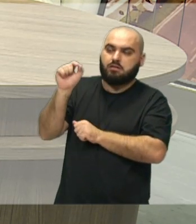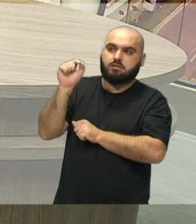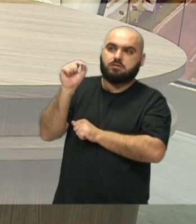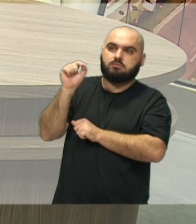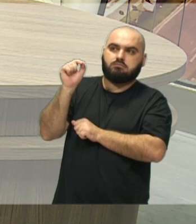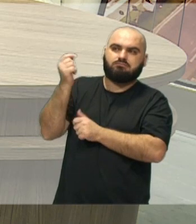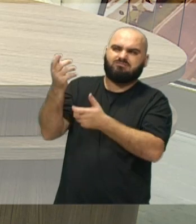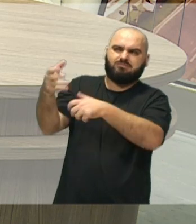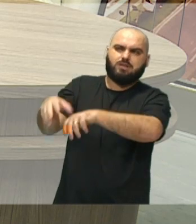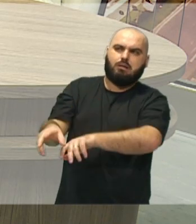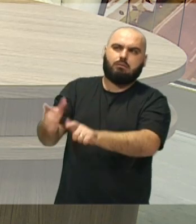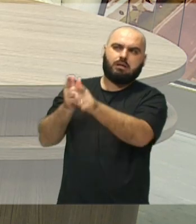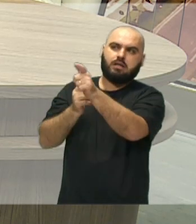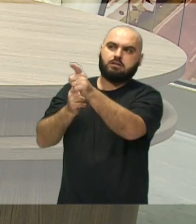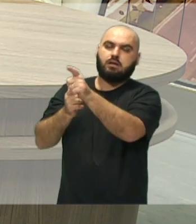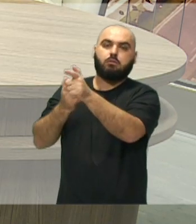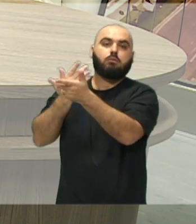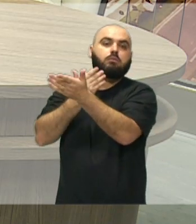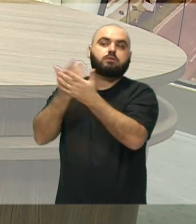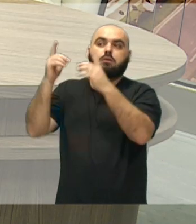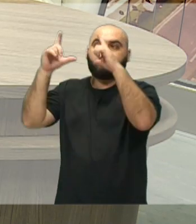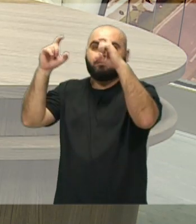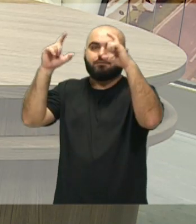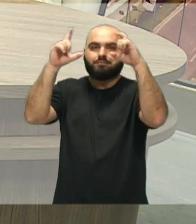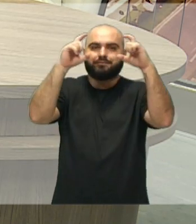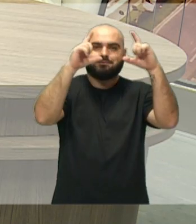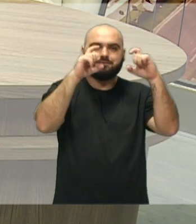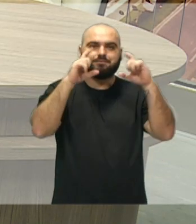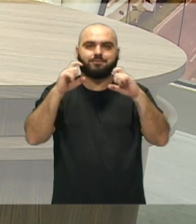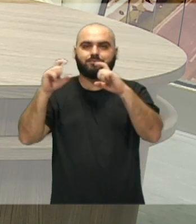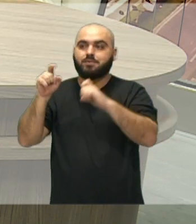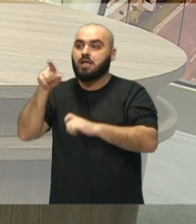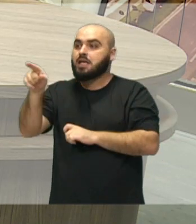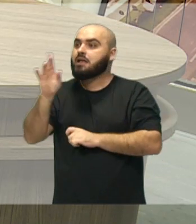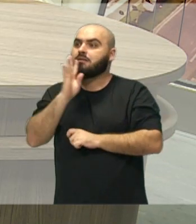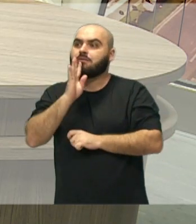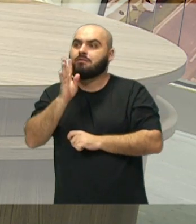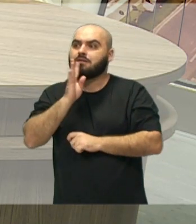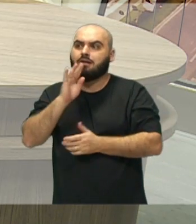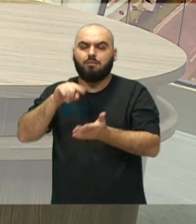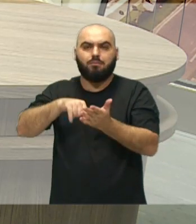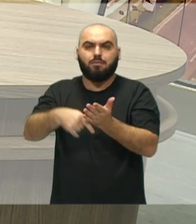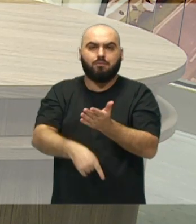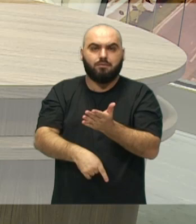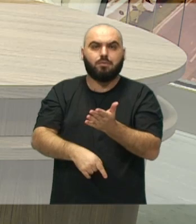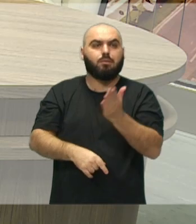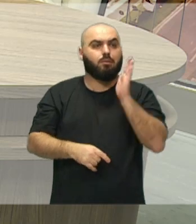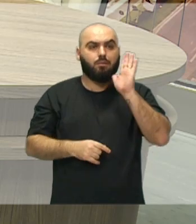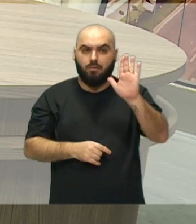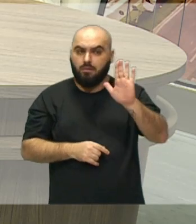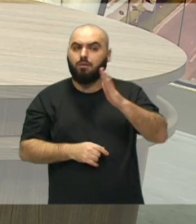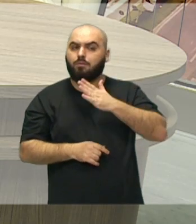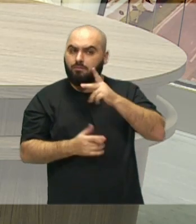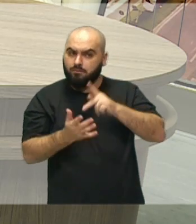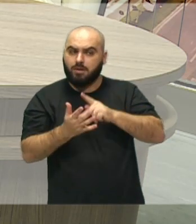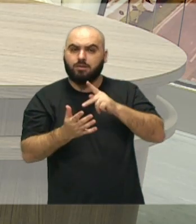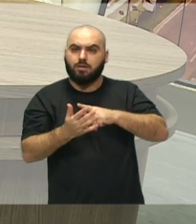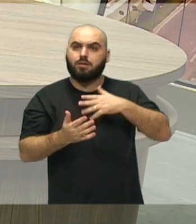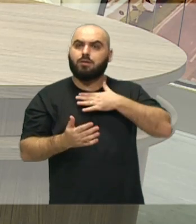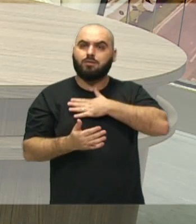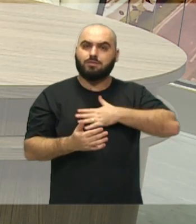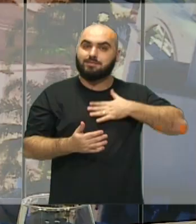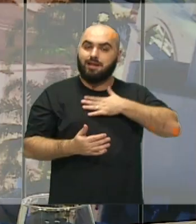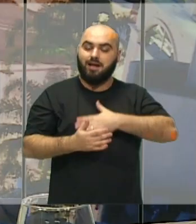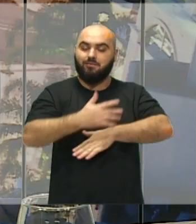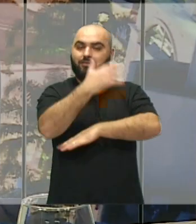natureza, e é uma pessoa que conhece muito, e aí ele falou assim, não, na verdade eu adorava estar na natureza, eu fico até